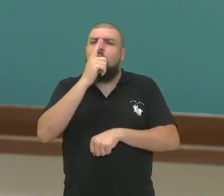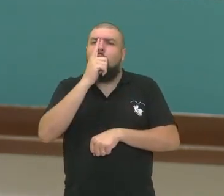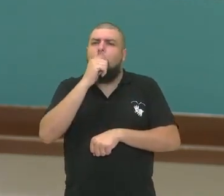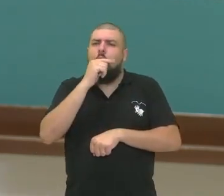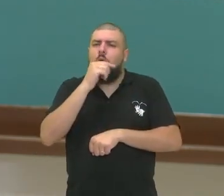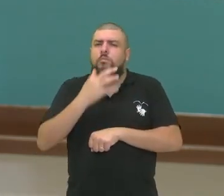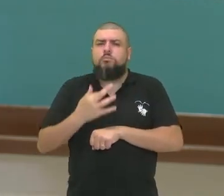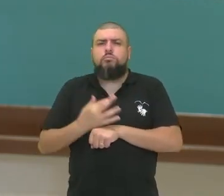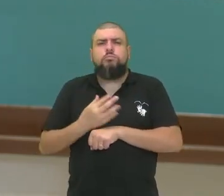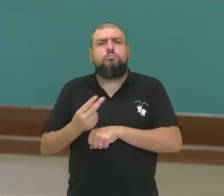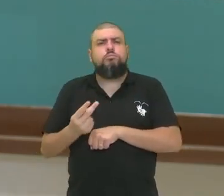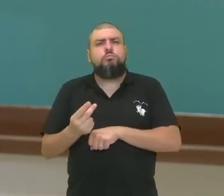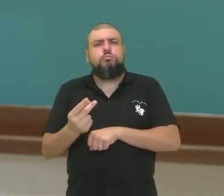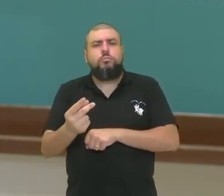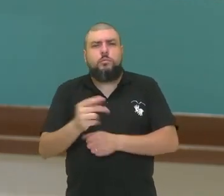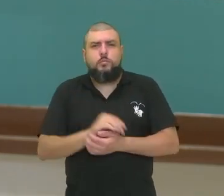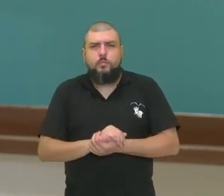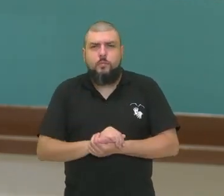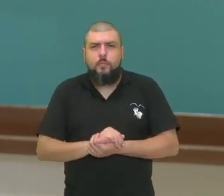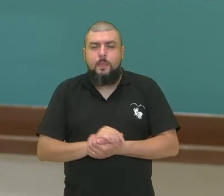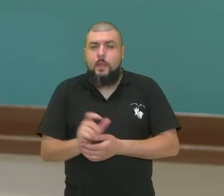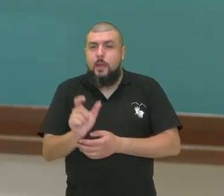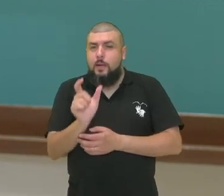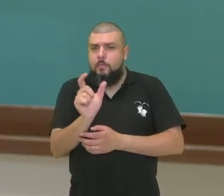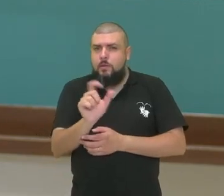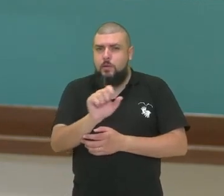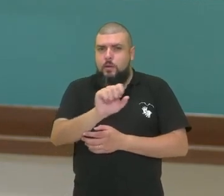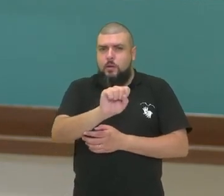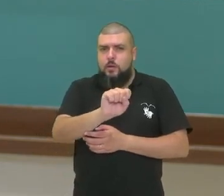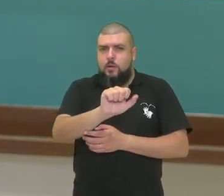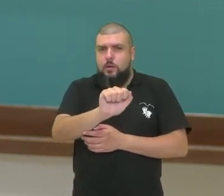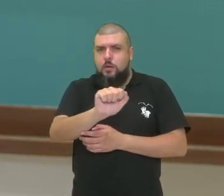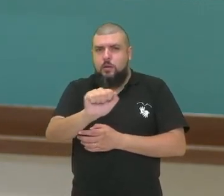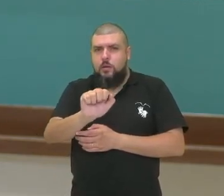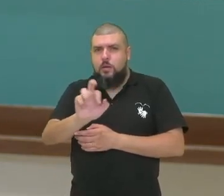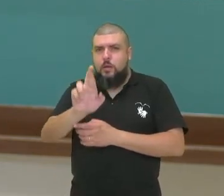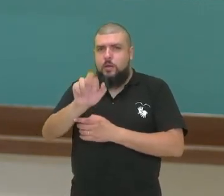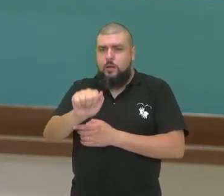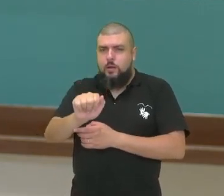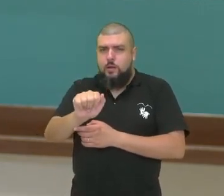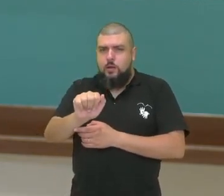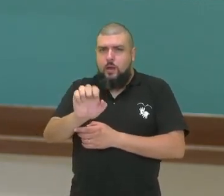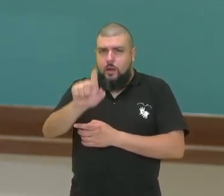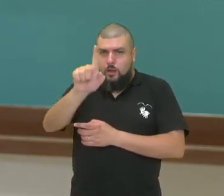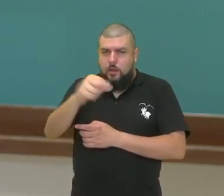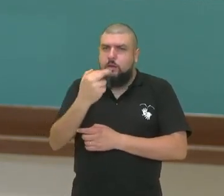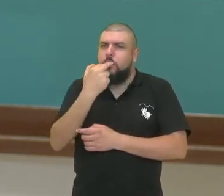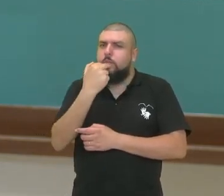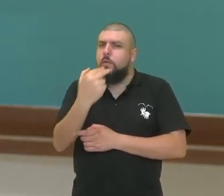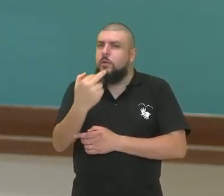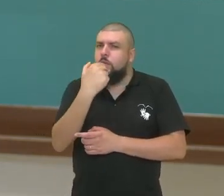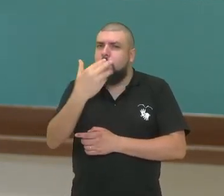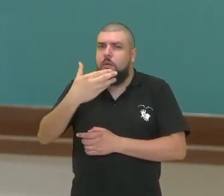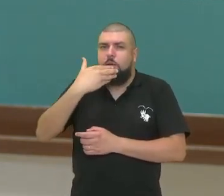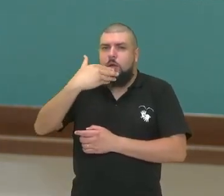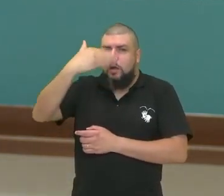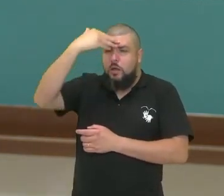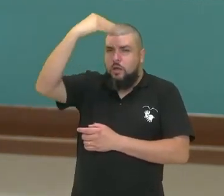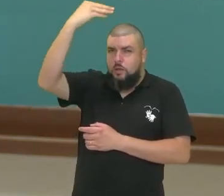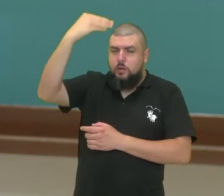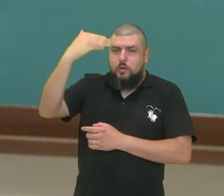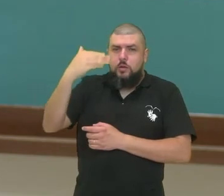Inclusive a palavra Saara vem do árabe e significa deserto. Então, deserto do deserto, né, se a gente fosse